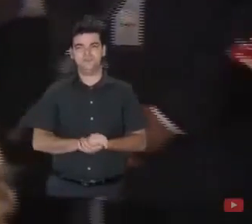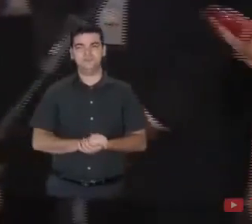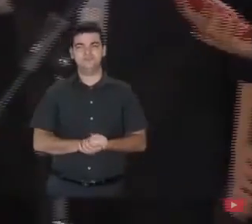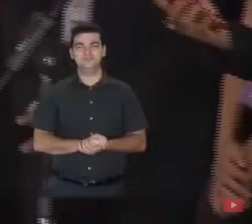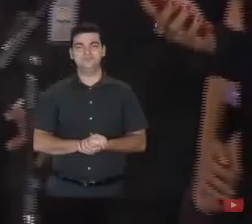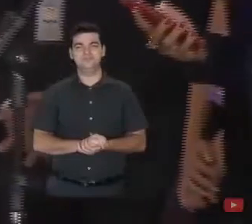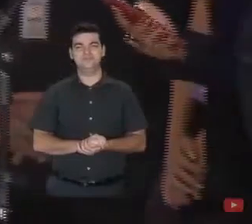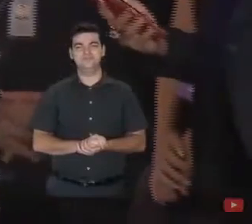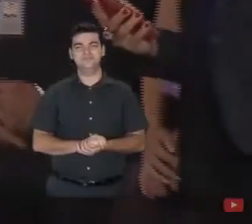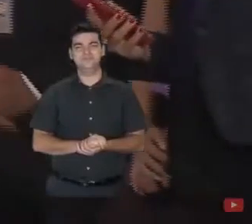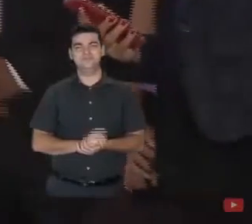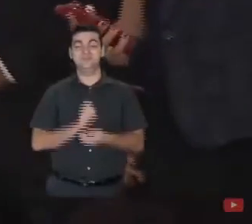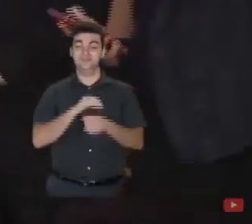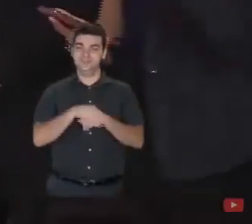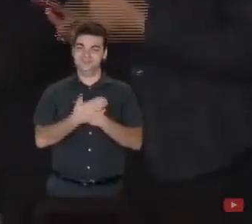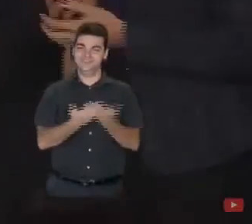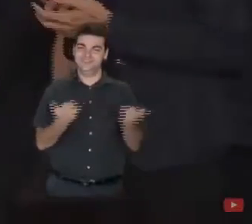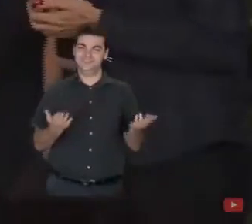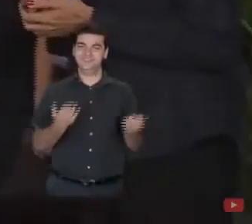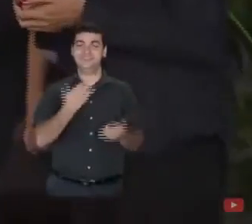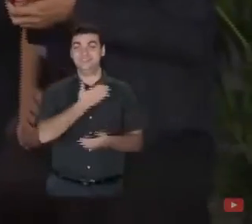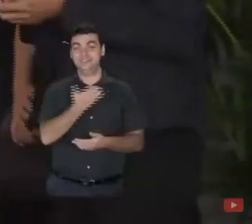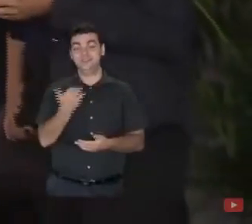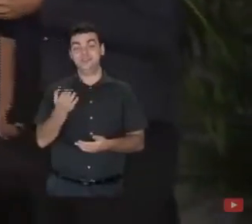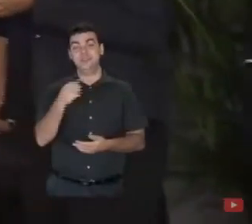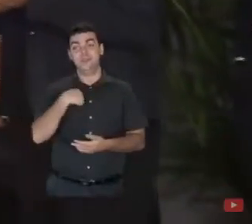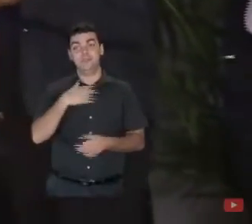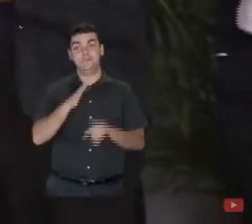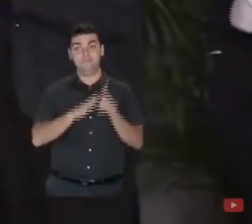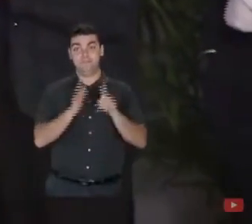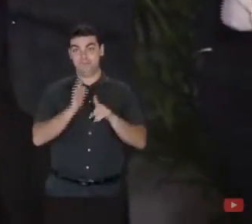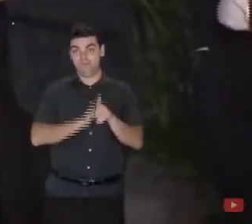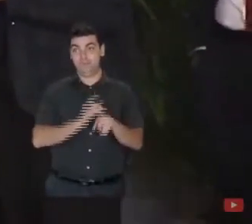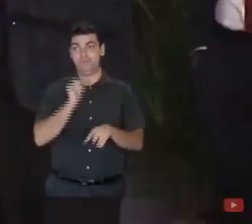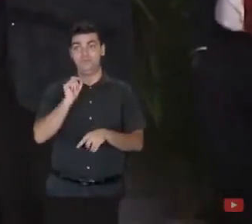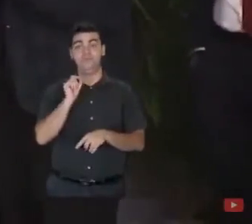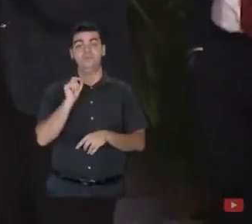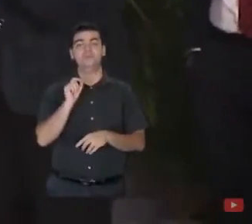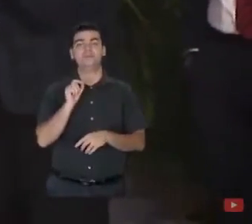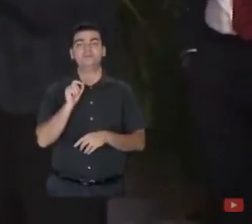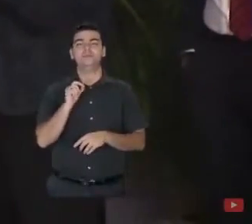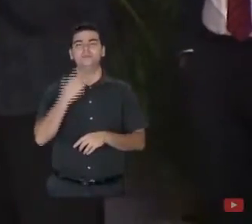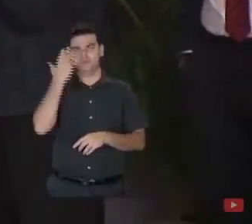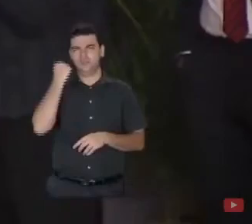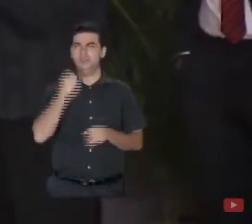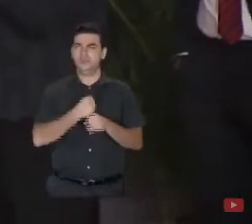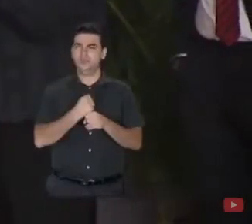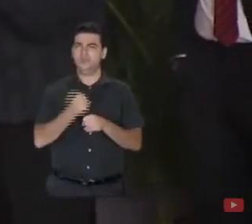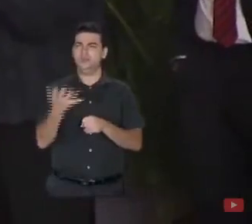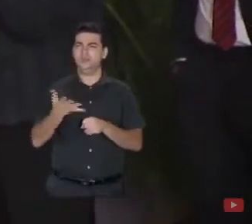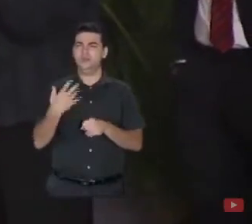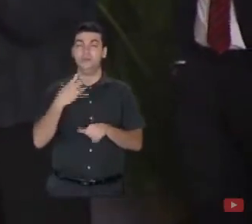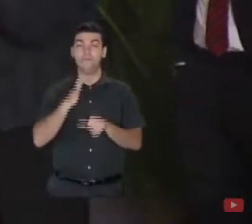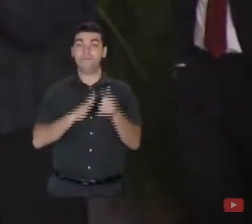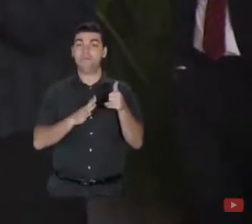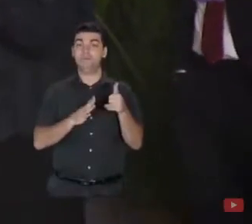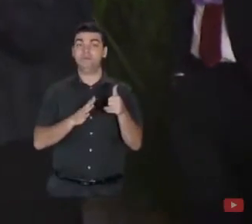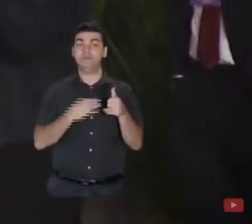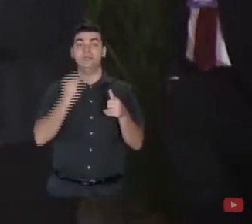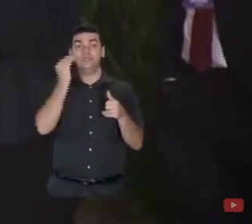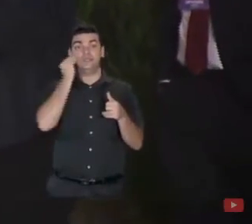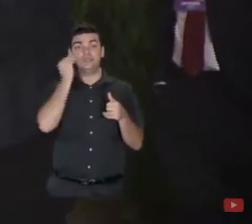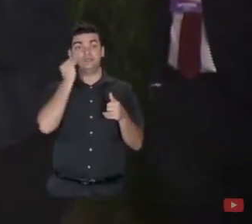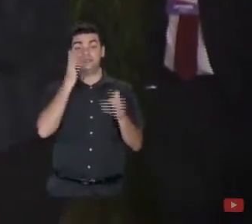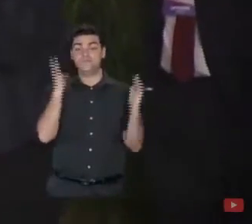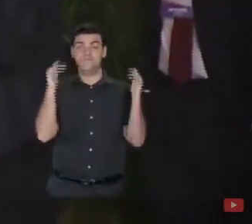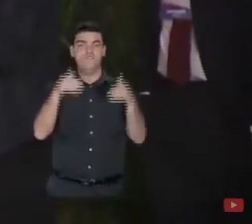Boa noite, ministro. Minha primeira pergunta é relacionada ao seguinte: esse ano é o primeiro ano em que o Tribunal Superior